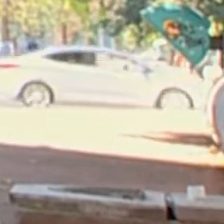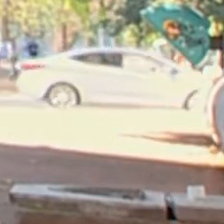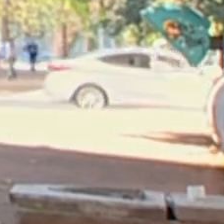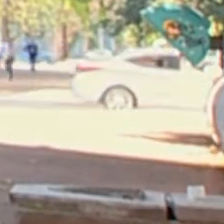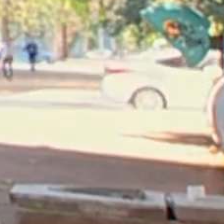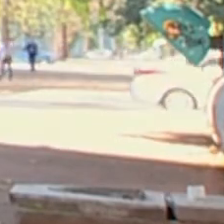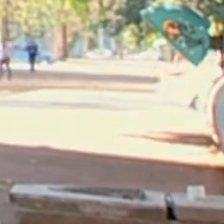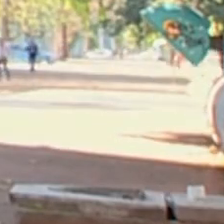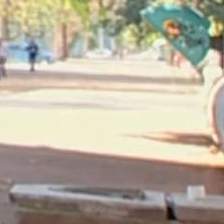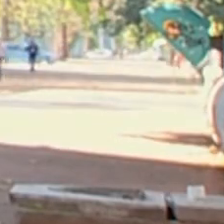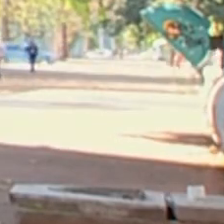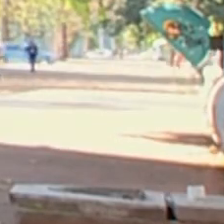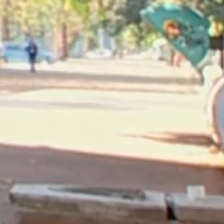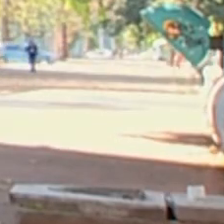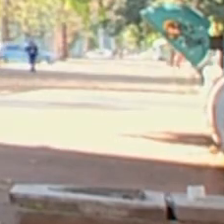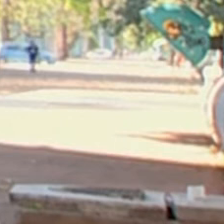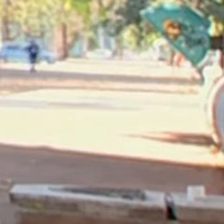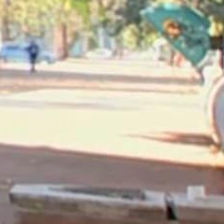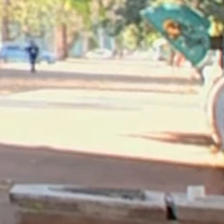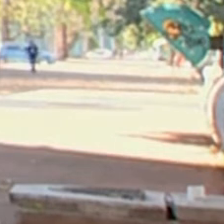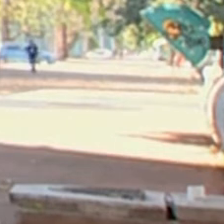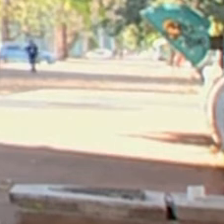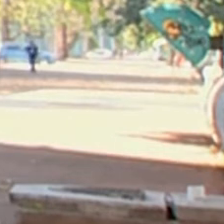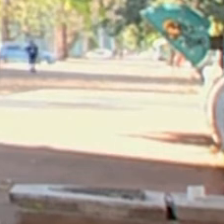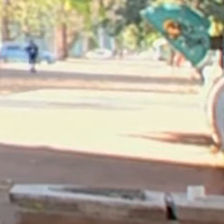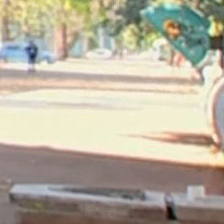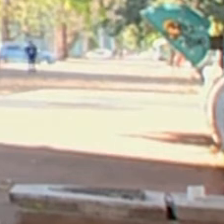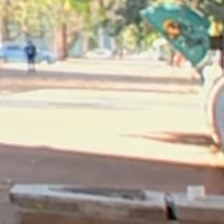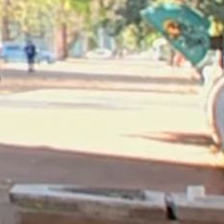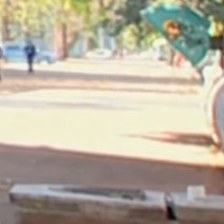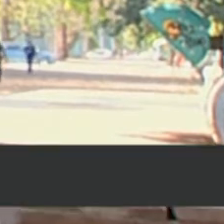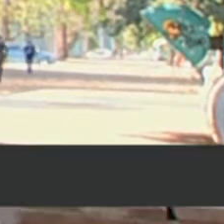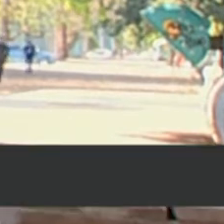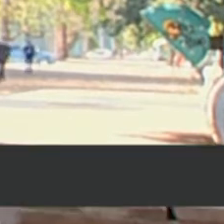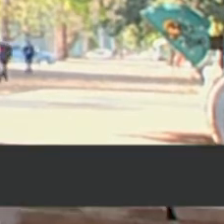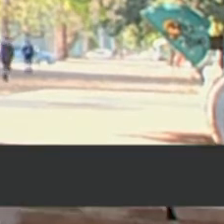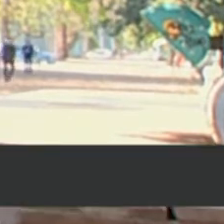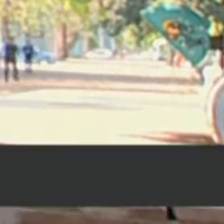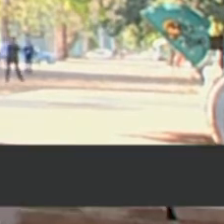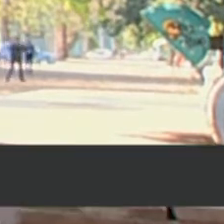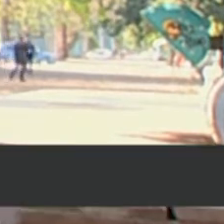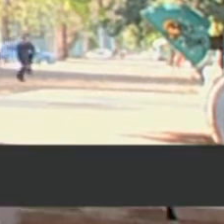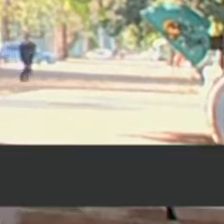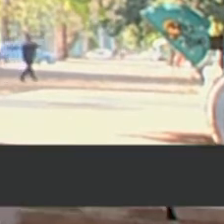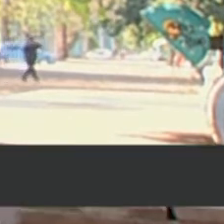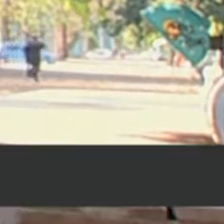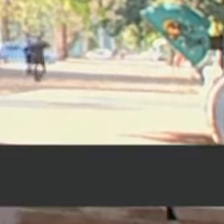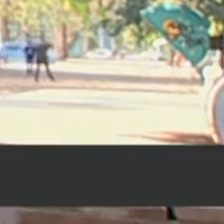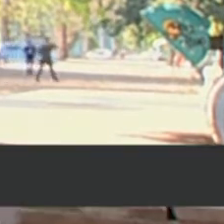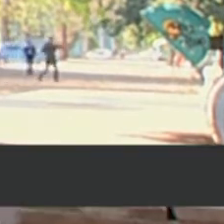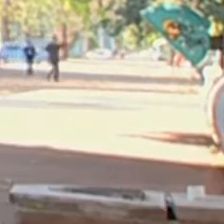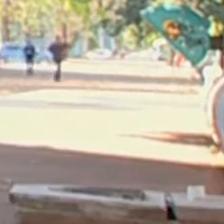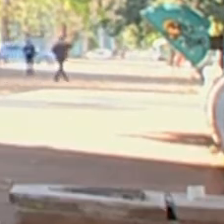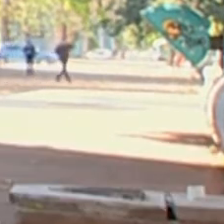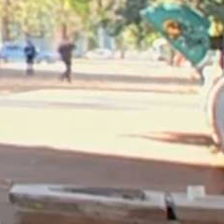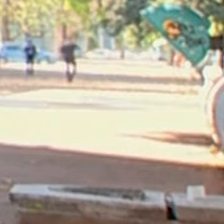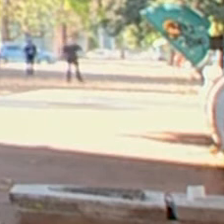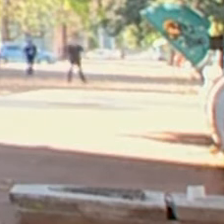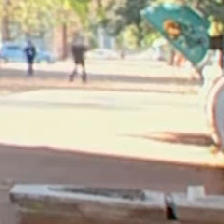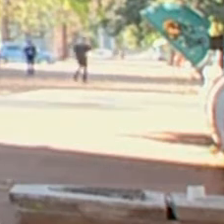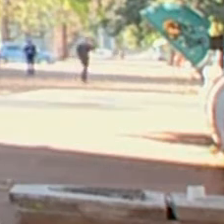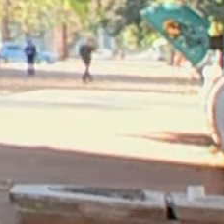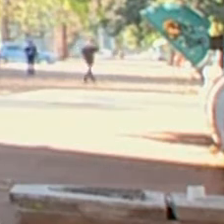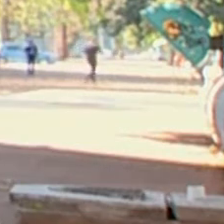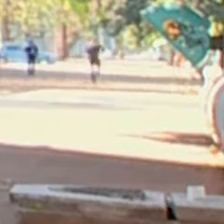Olá, bom dia a todos que nos acompanham. Os professores da rede pública de ensino, eles já podem começar a selecionar e escolher quais os livros que eles vão